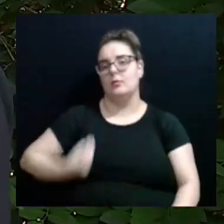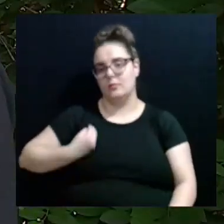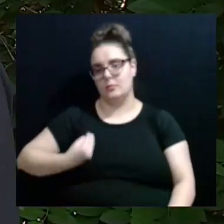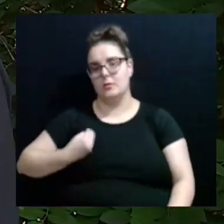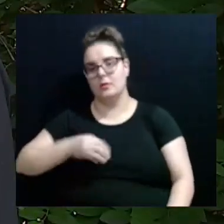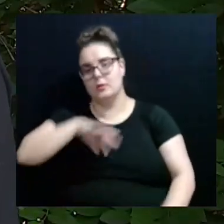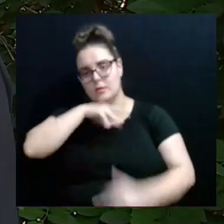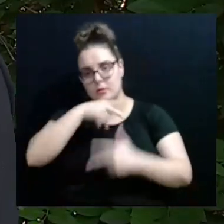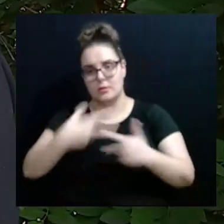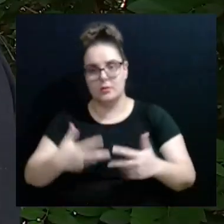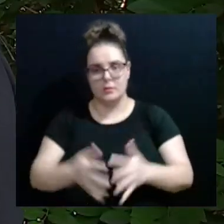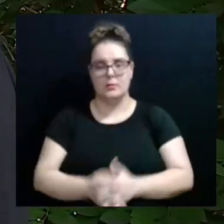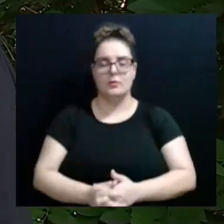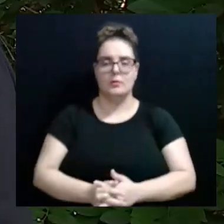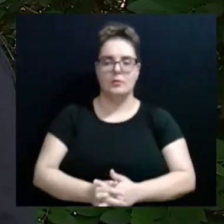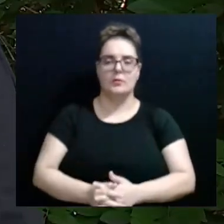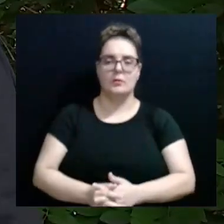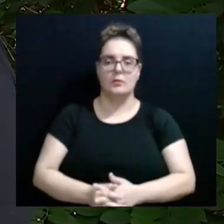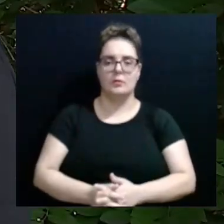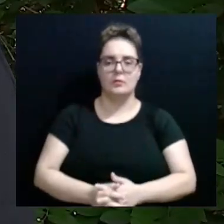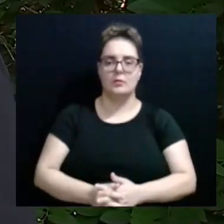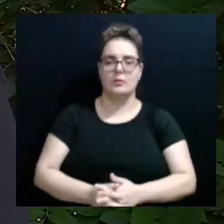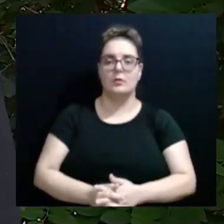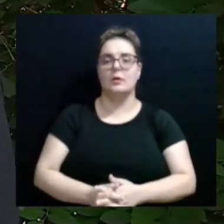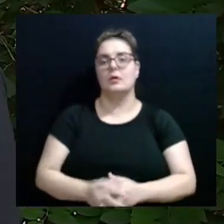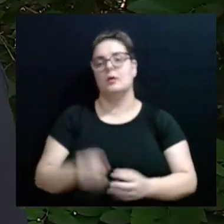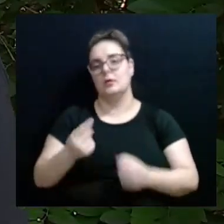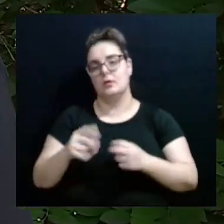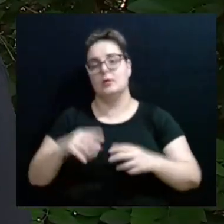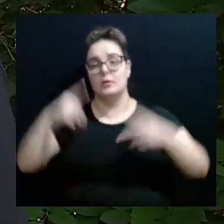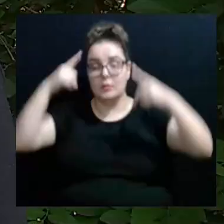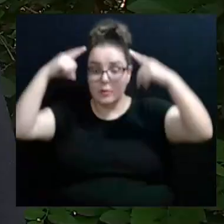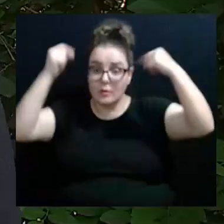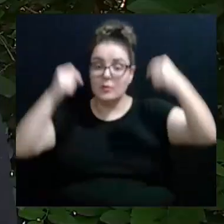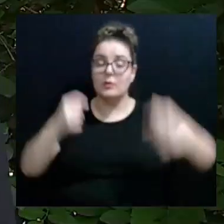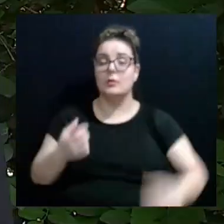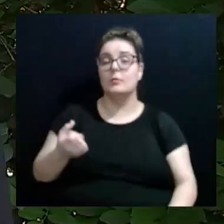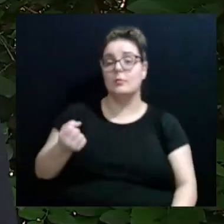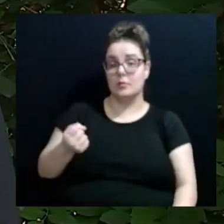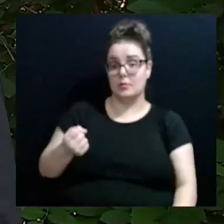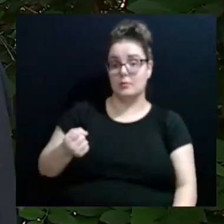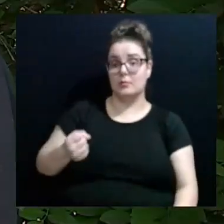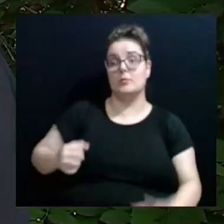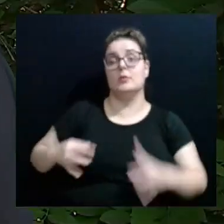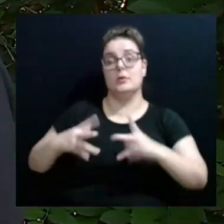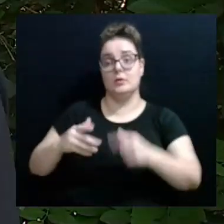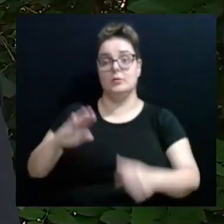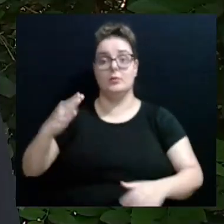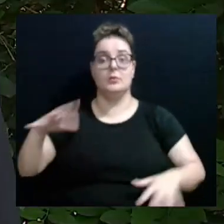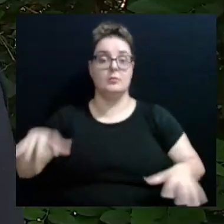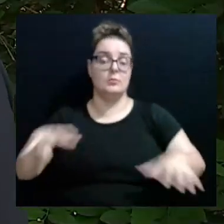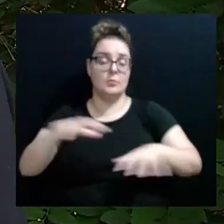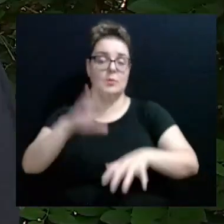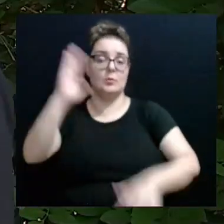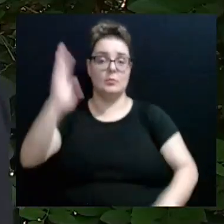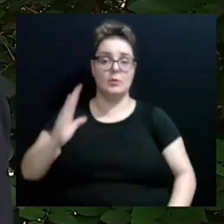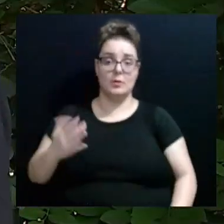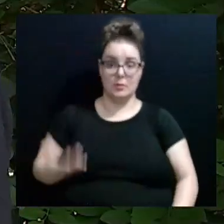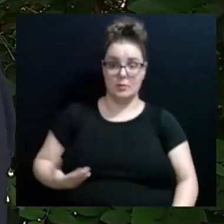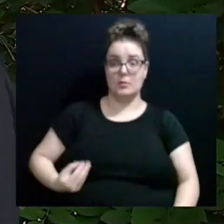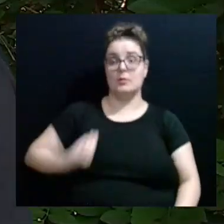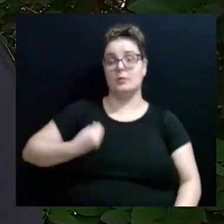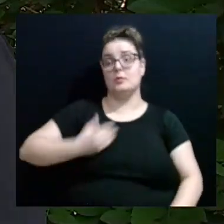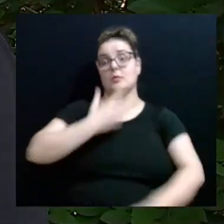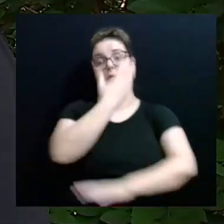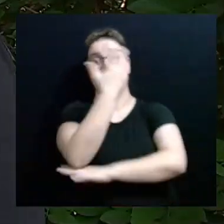até o de Delphis albiventris, né, o da orelha branca, ele é encontrado em todos os biomas brasileiros. Então ele vive nas florestas, né, em